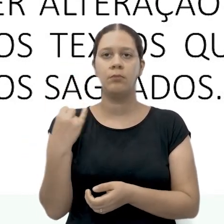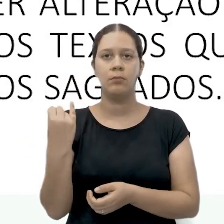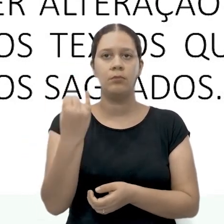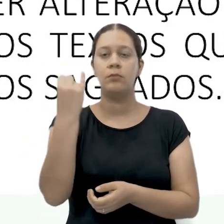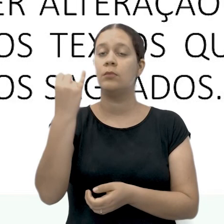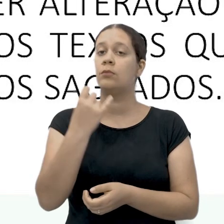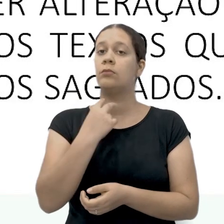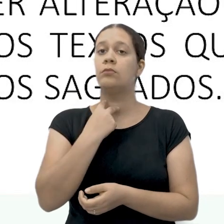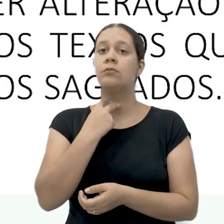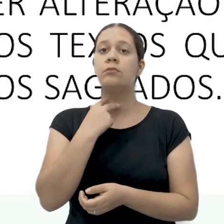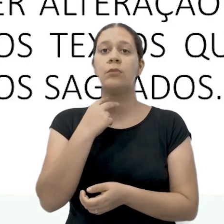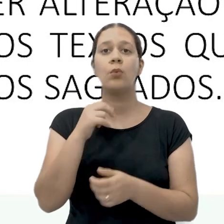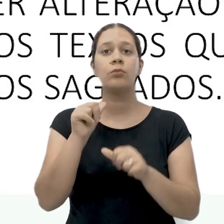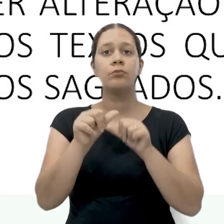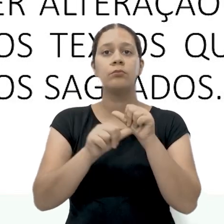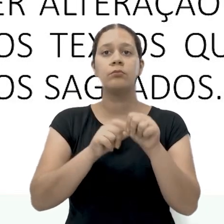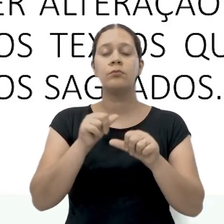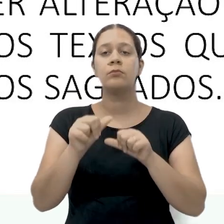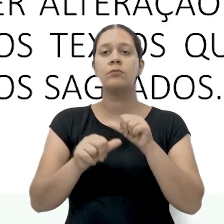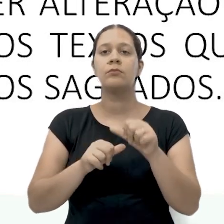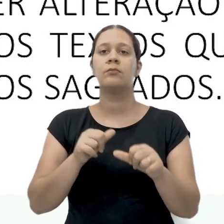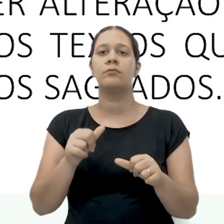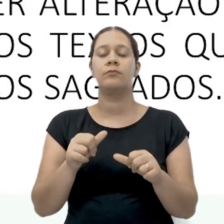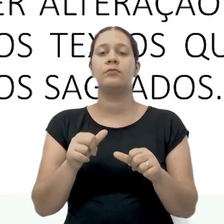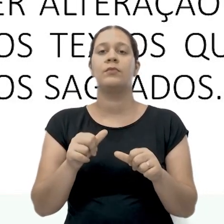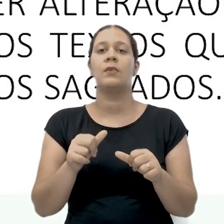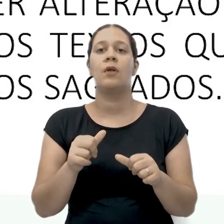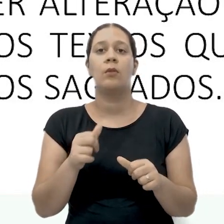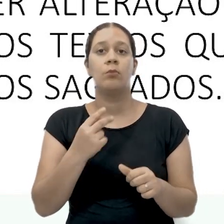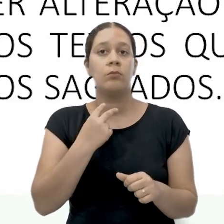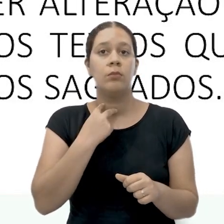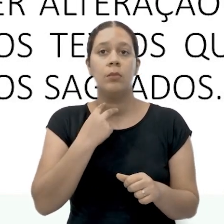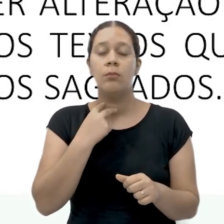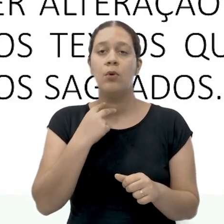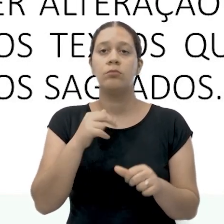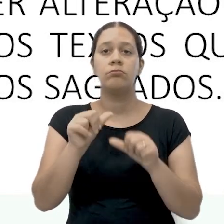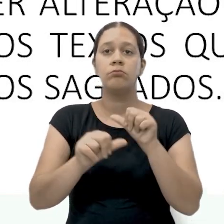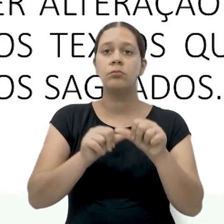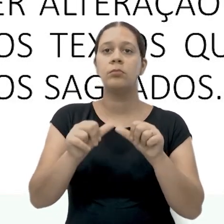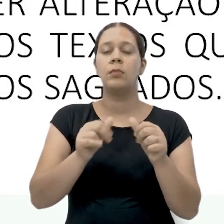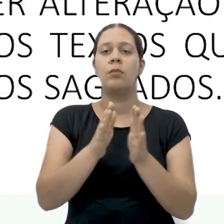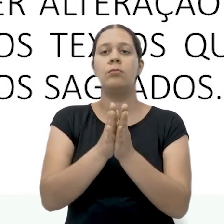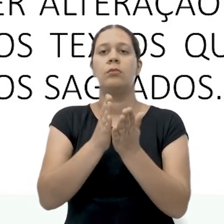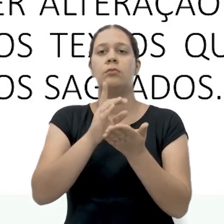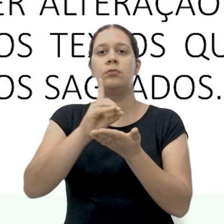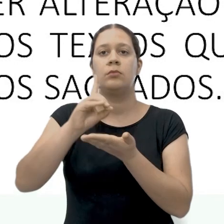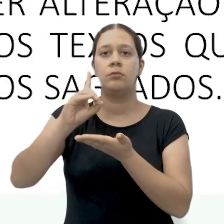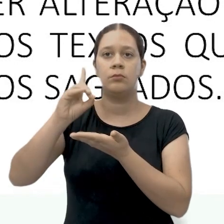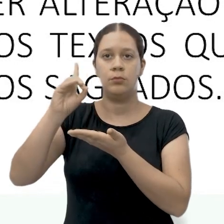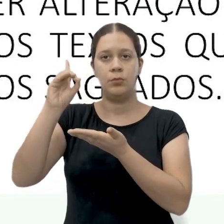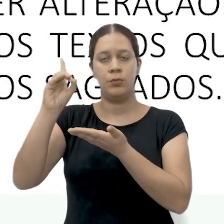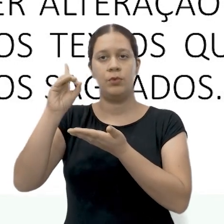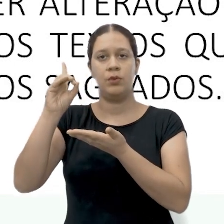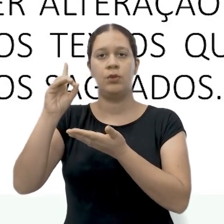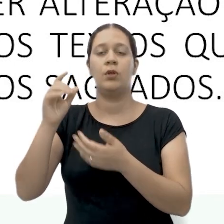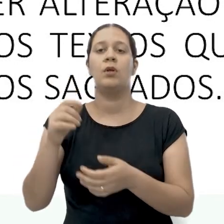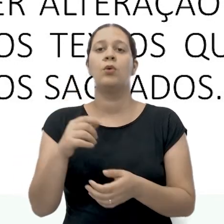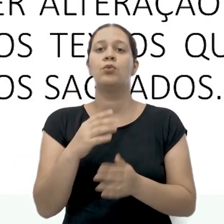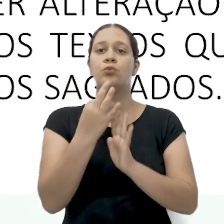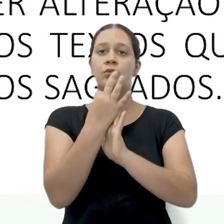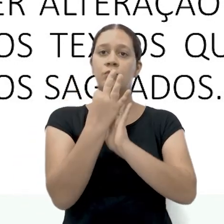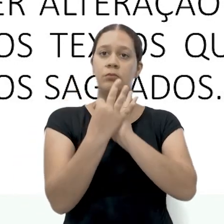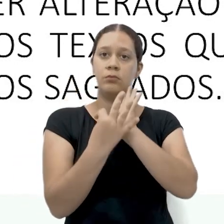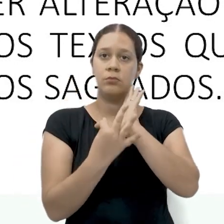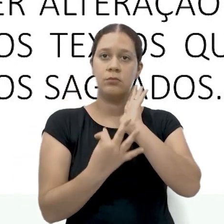inalteráveis, procurando impedir qualquer alteração e estabelecendo um cânone dos textos que